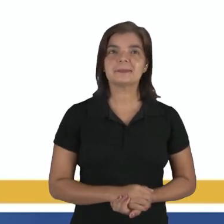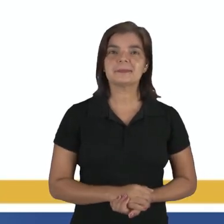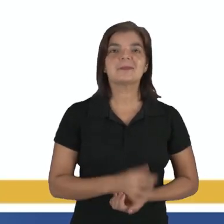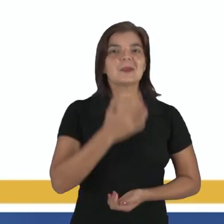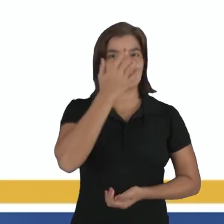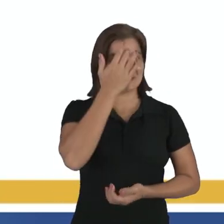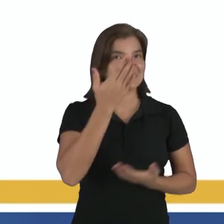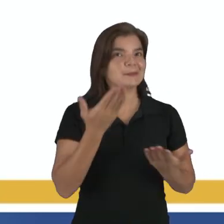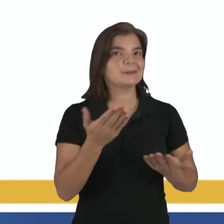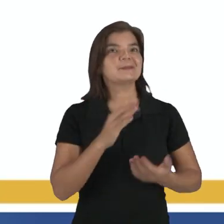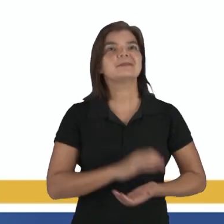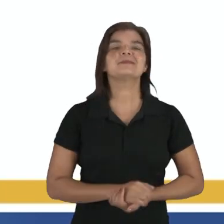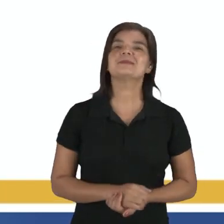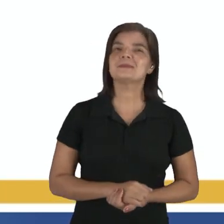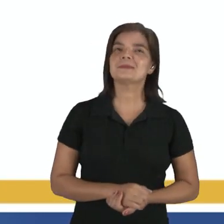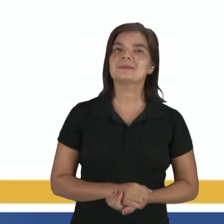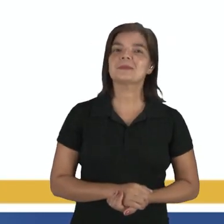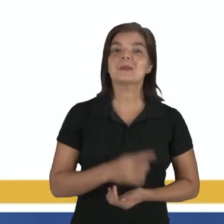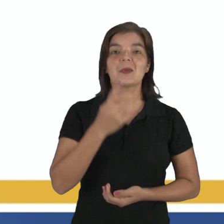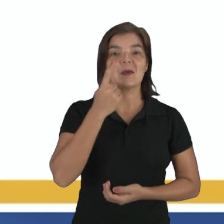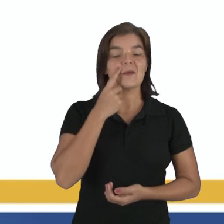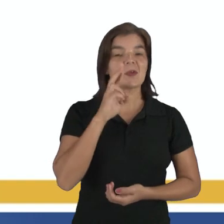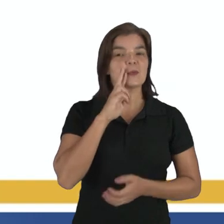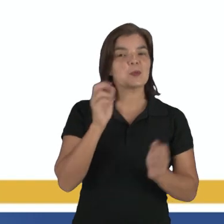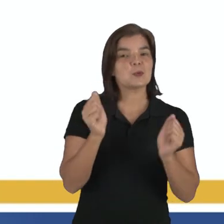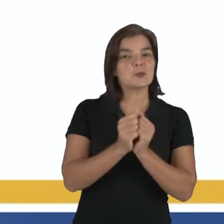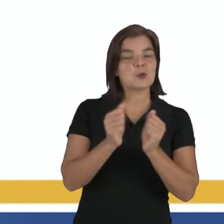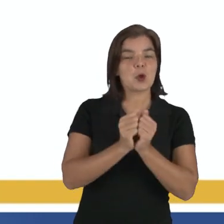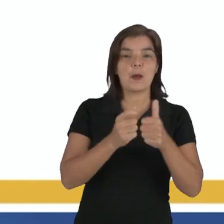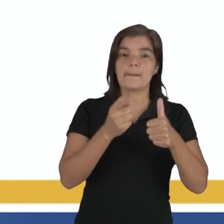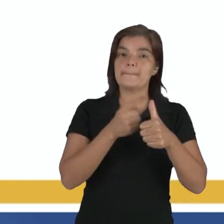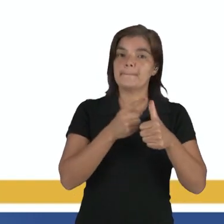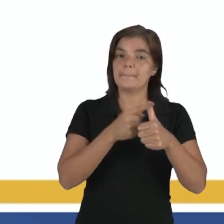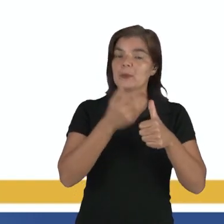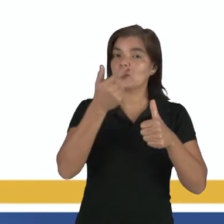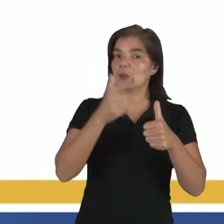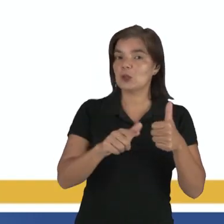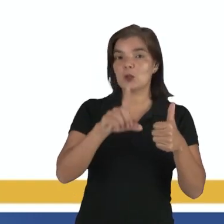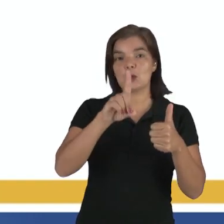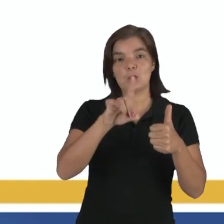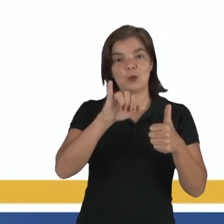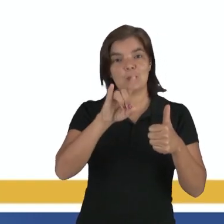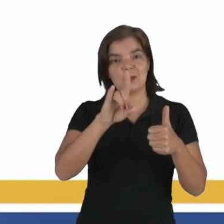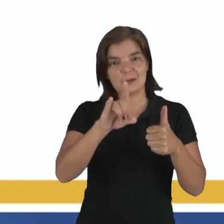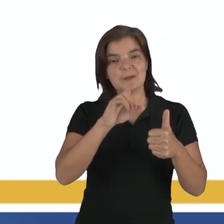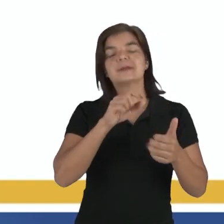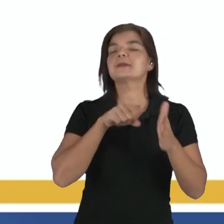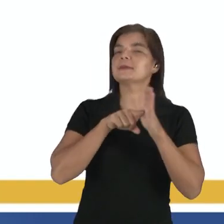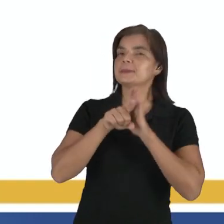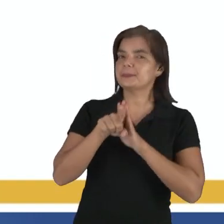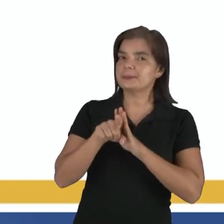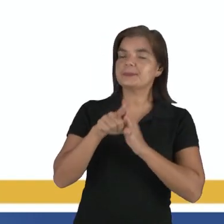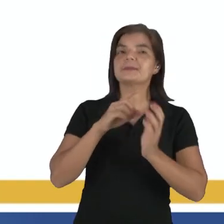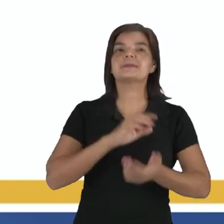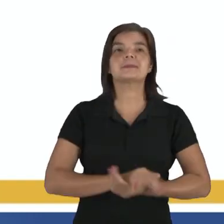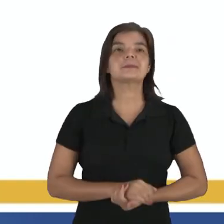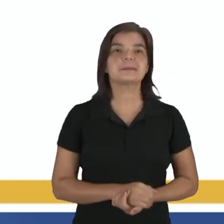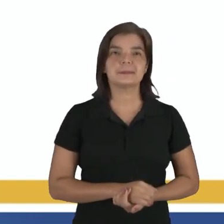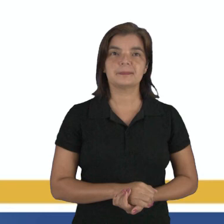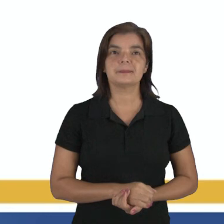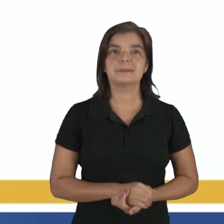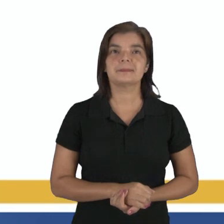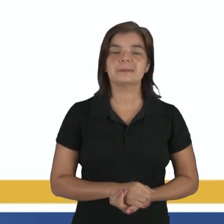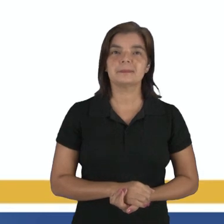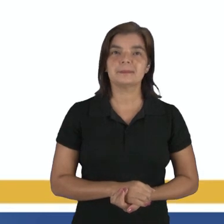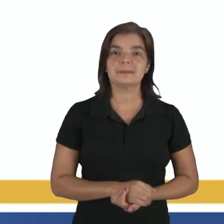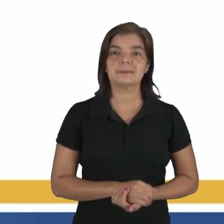Tá fácil, né? Então vamos ver a resposta juntos. Na primeira, novamente, nós temos uma pergunta. E nas